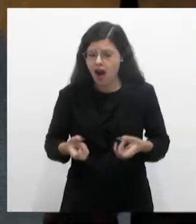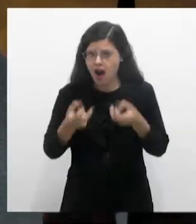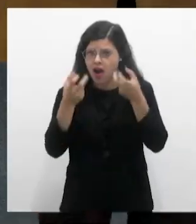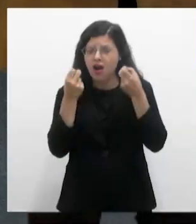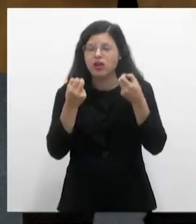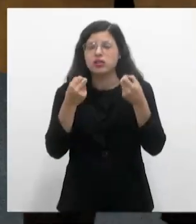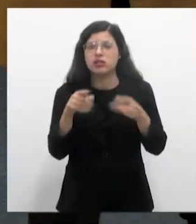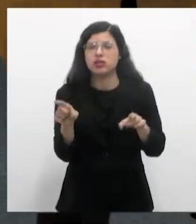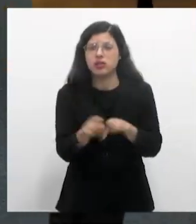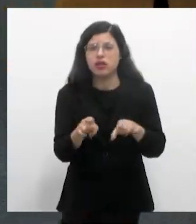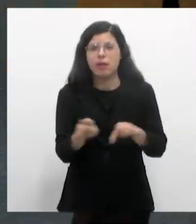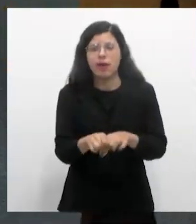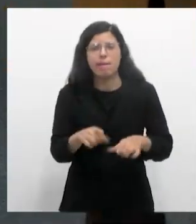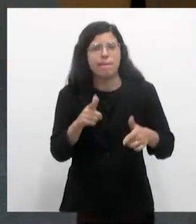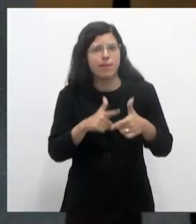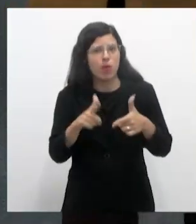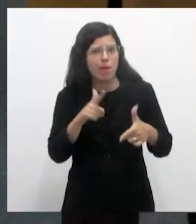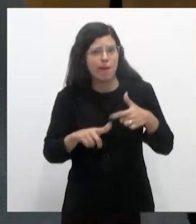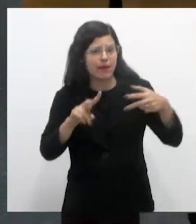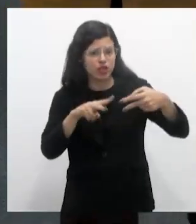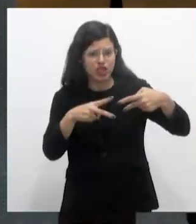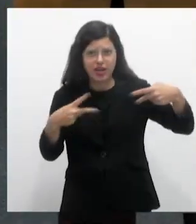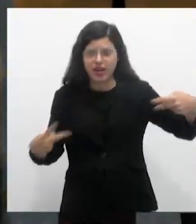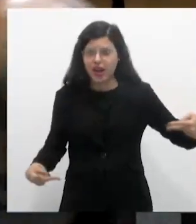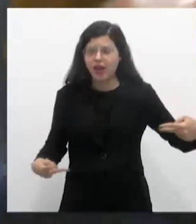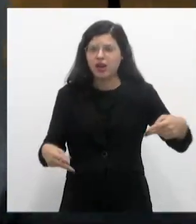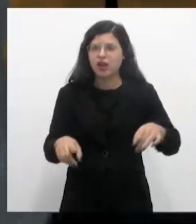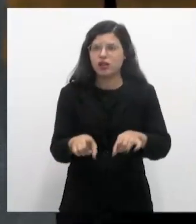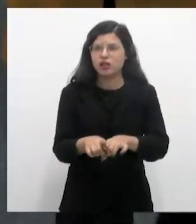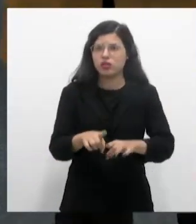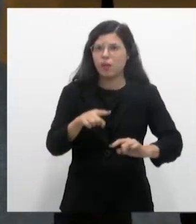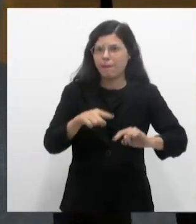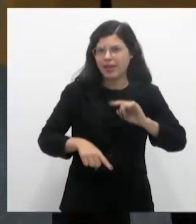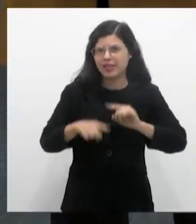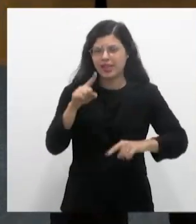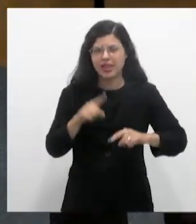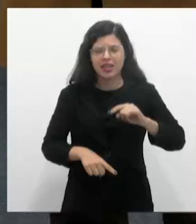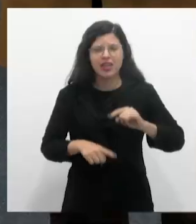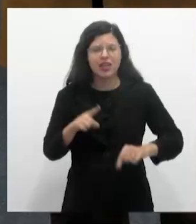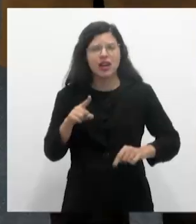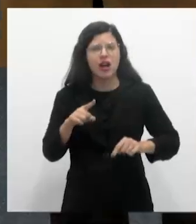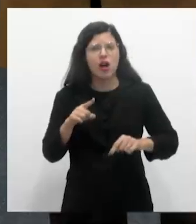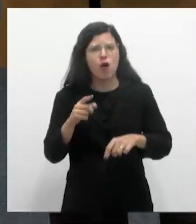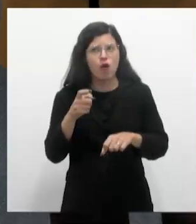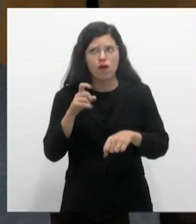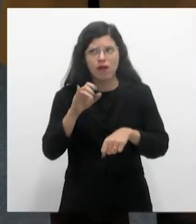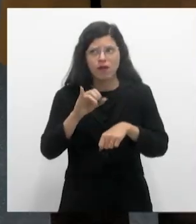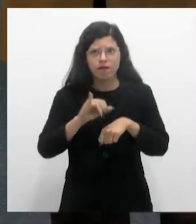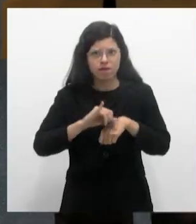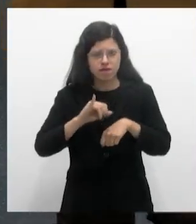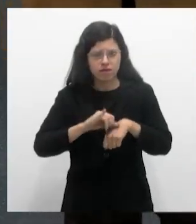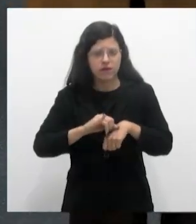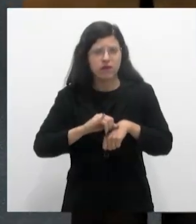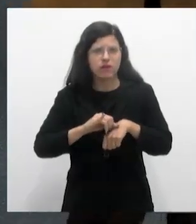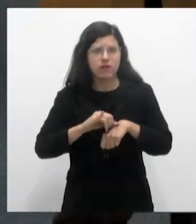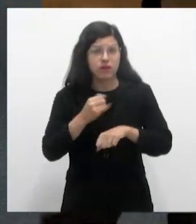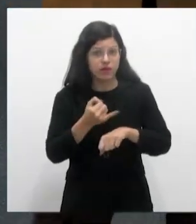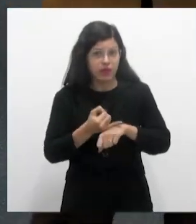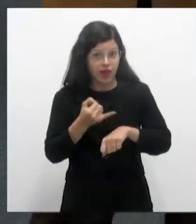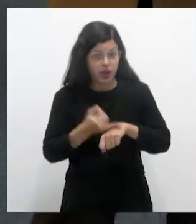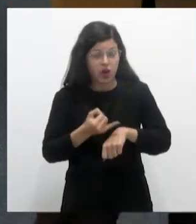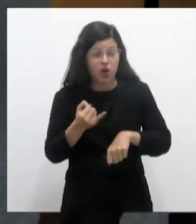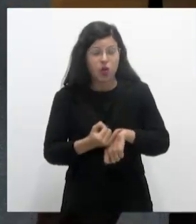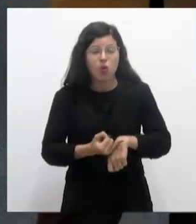de saúde, bioacumulação de metais e substâncias químicas no corpo das pessoas.